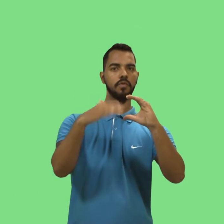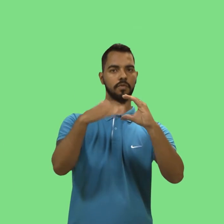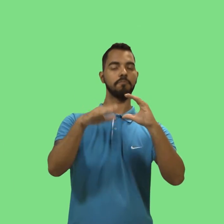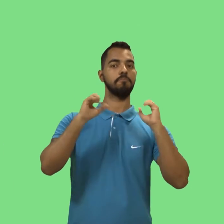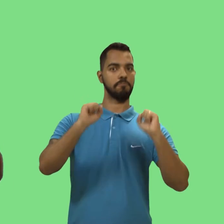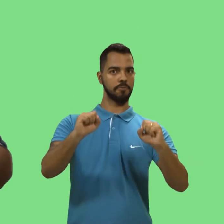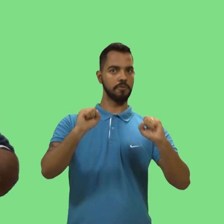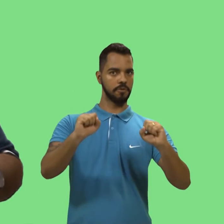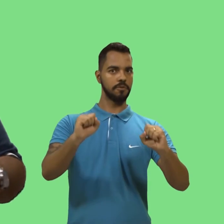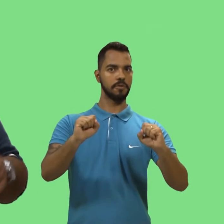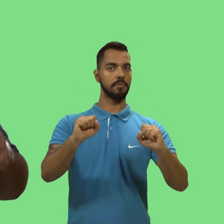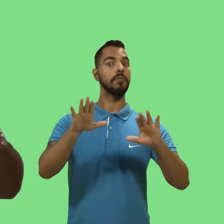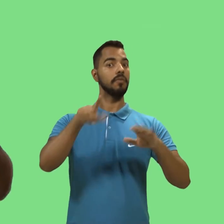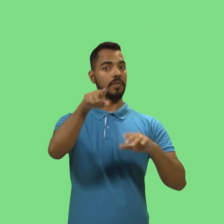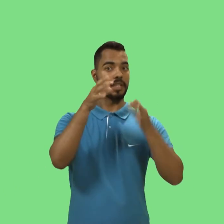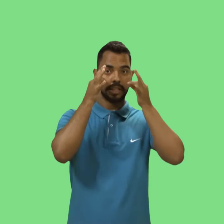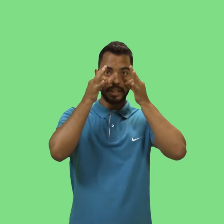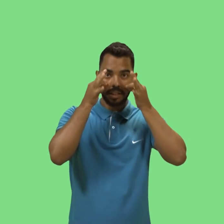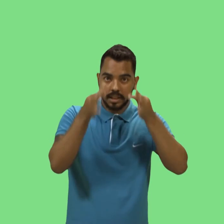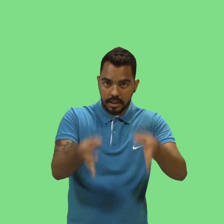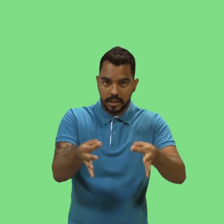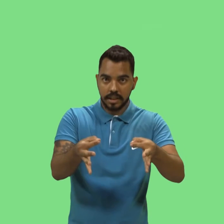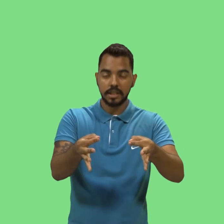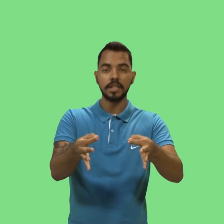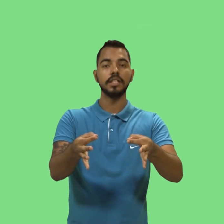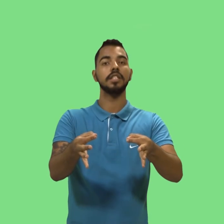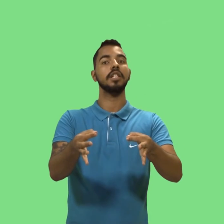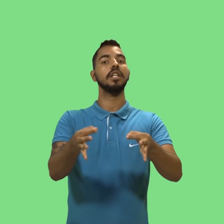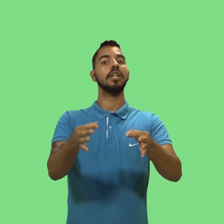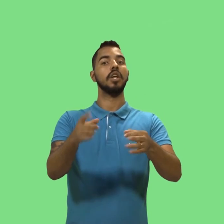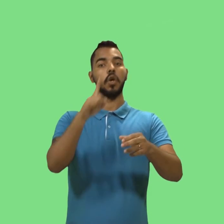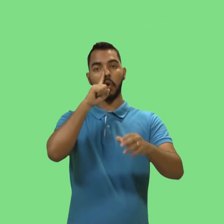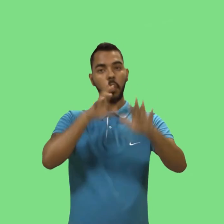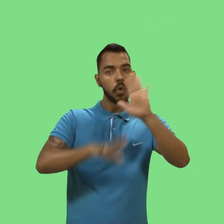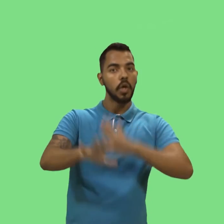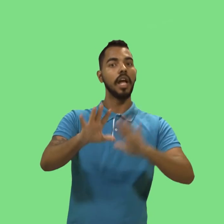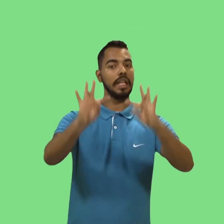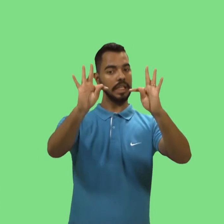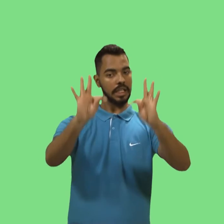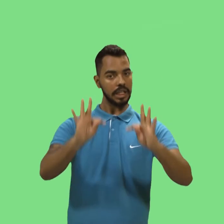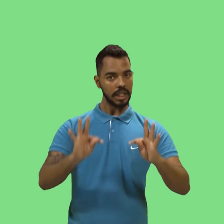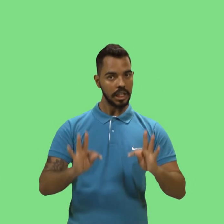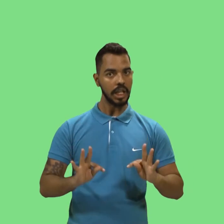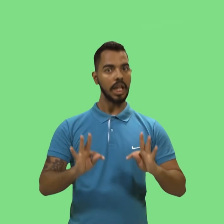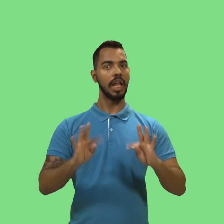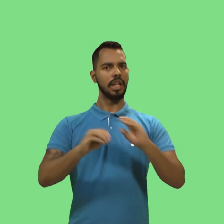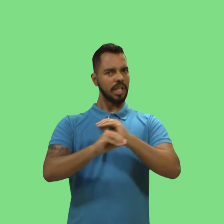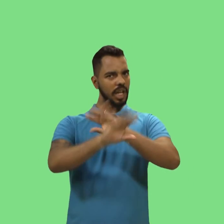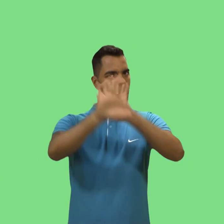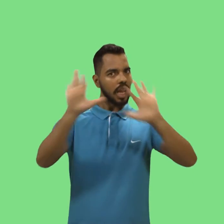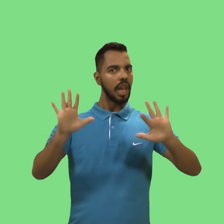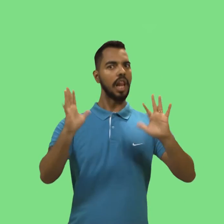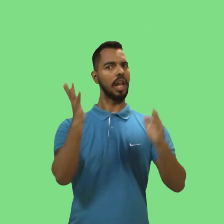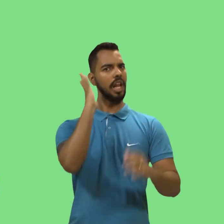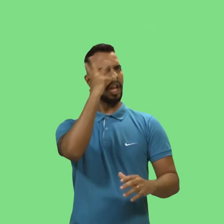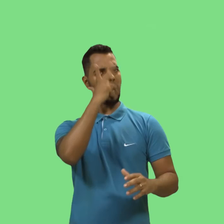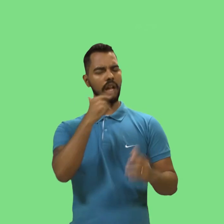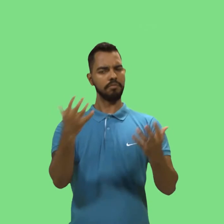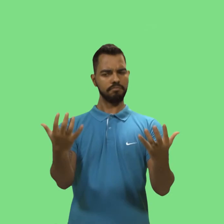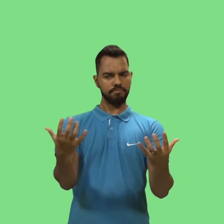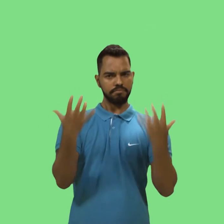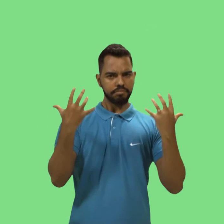preciso estar atento também por este meio, com o cuidado na adequação da linguagem e a estética do texto, pois esses